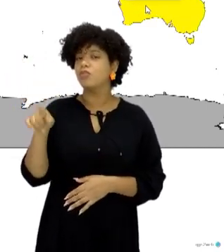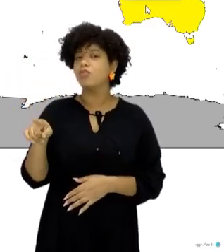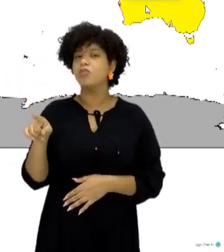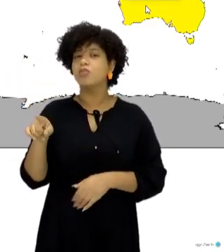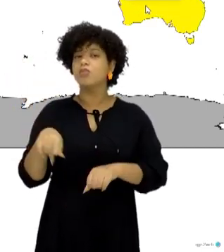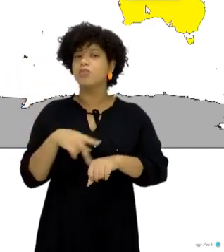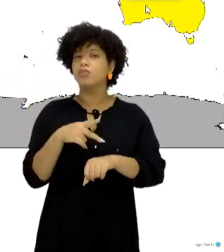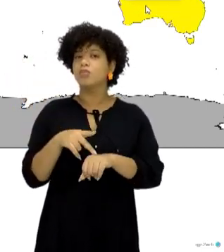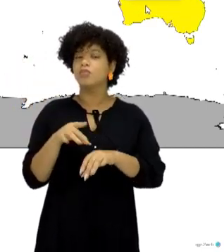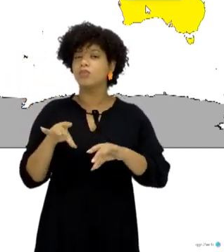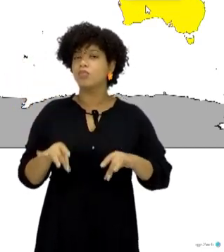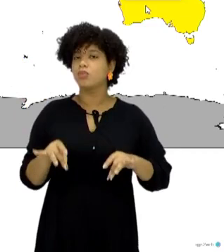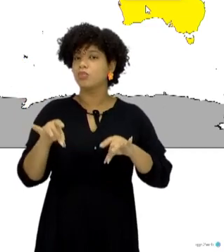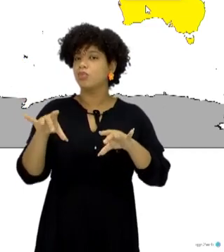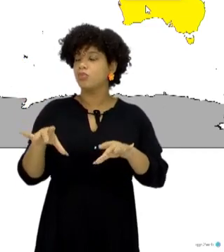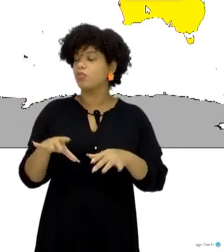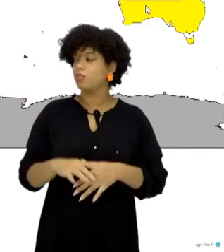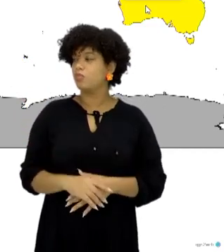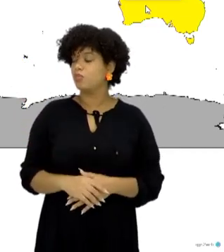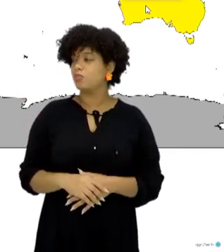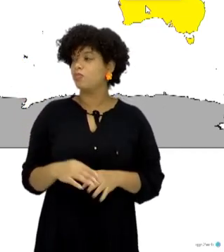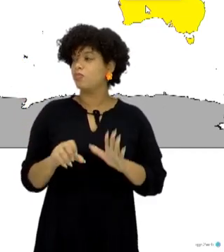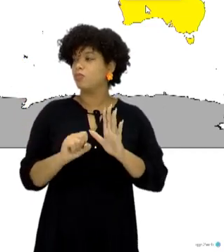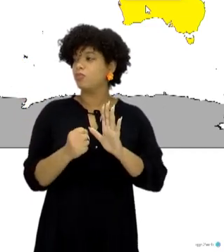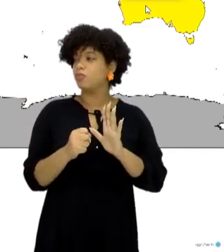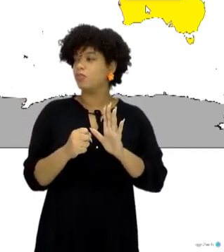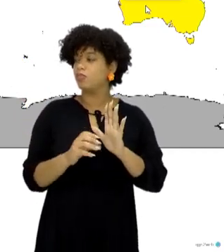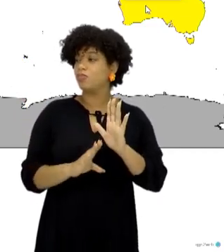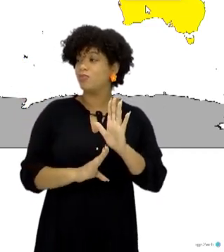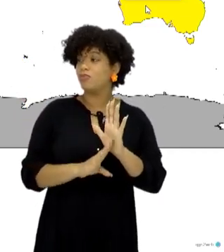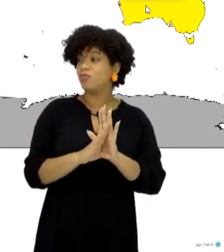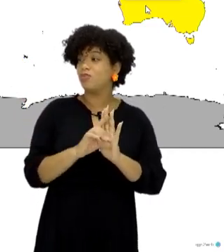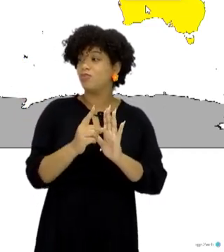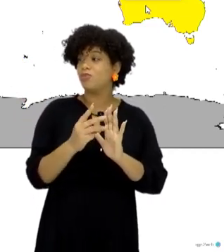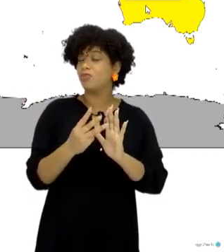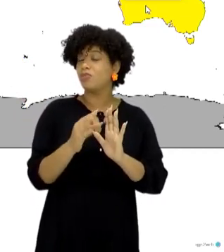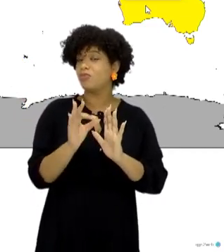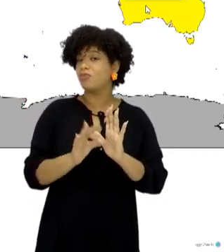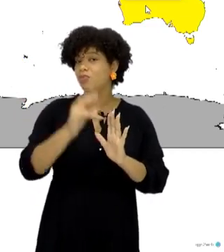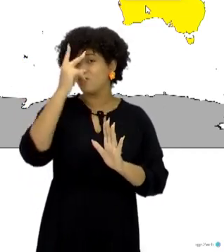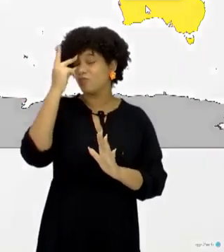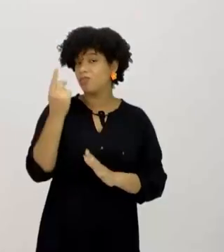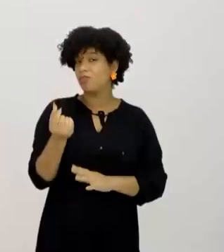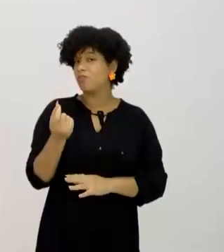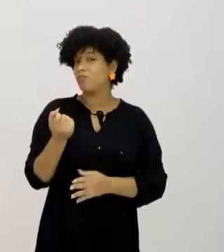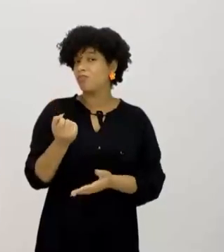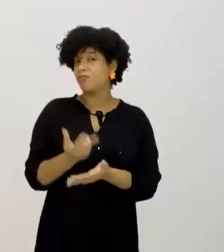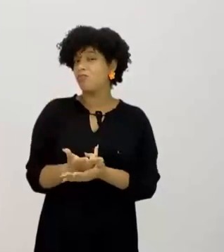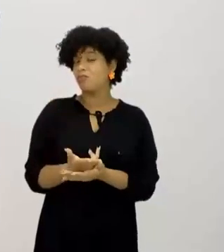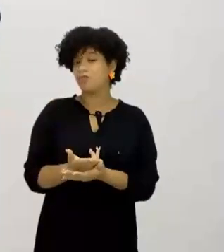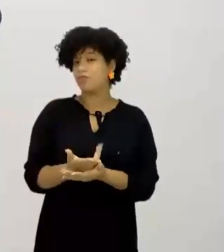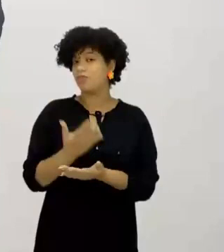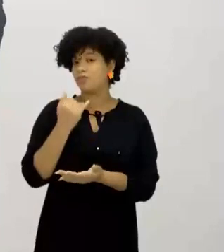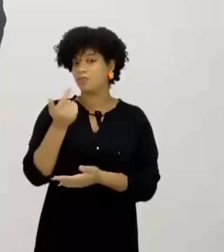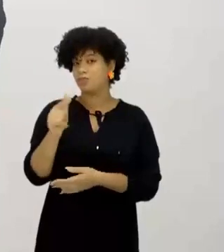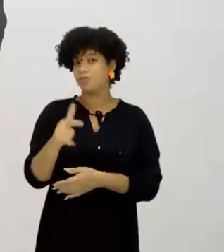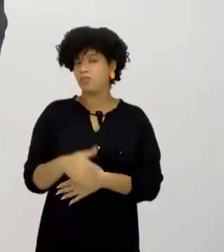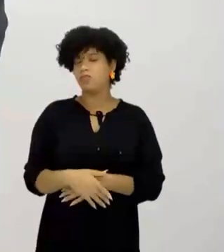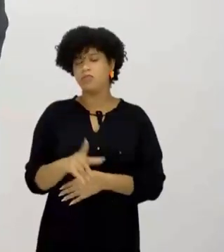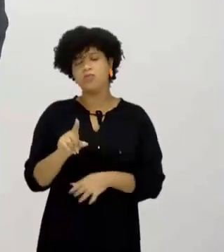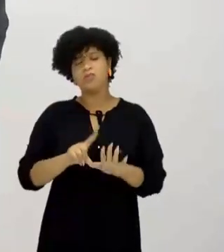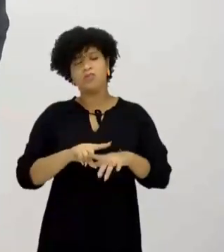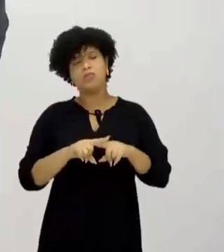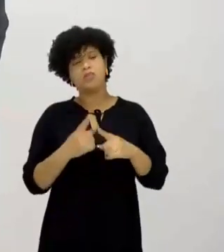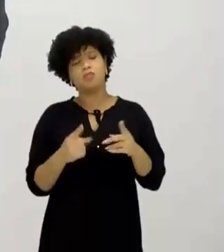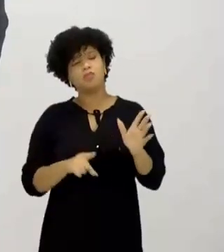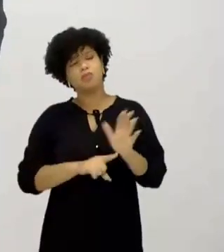13% da população aí sem dinheiro para alimentação, né? Na sua opinião, vou fazer uma pergunta agora meio de improviso. Isso é mais por